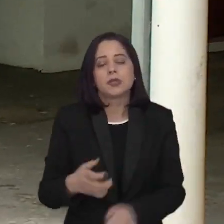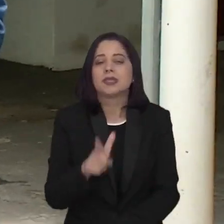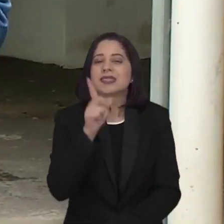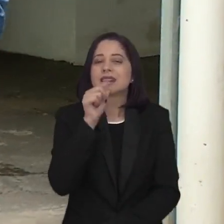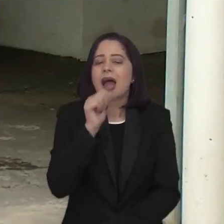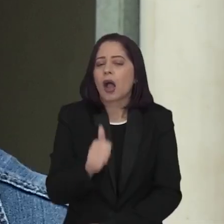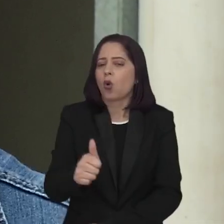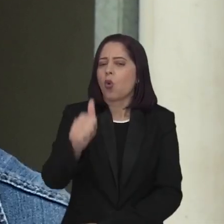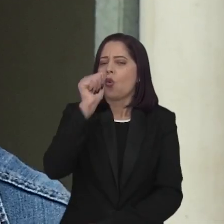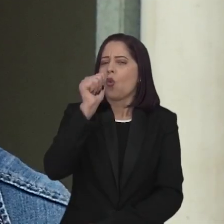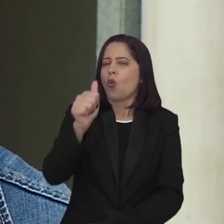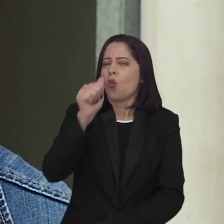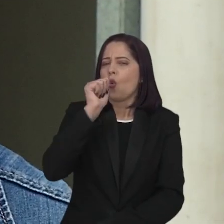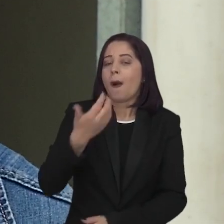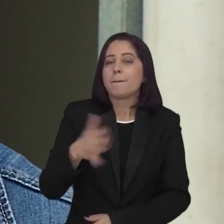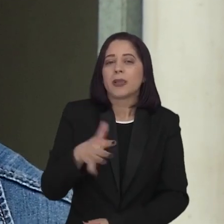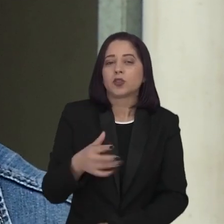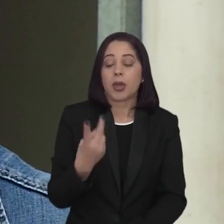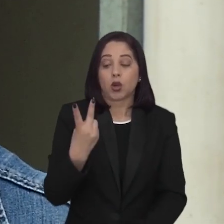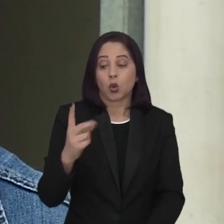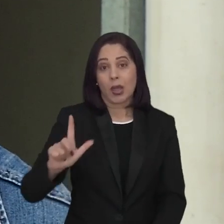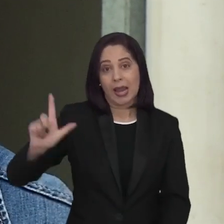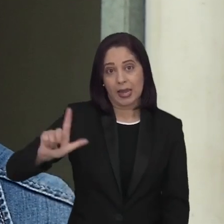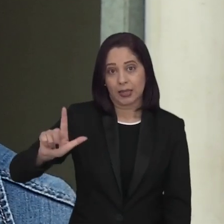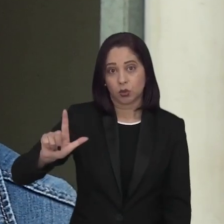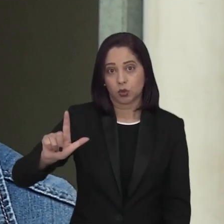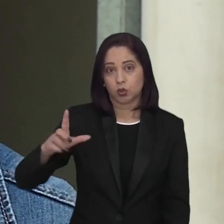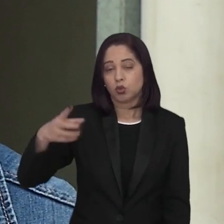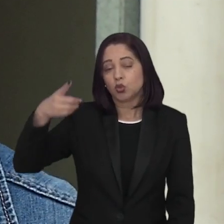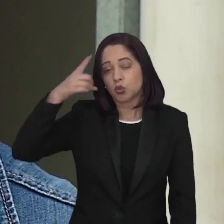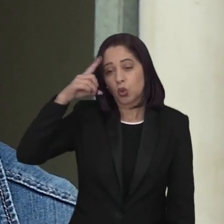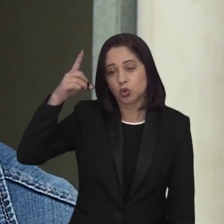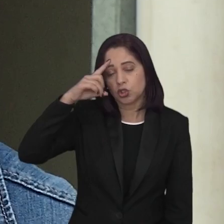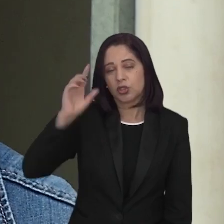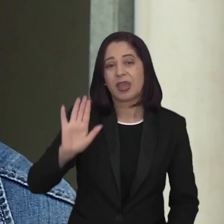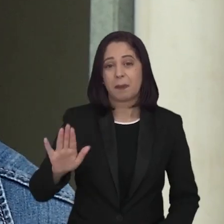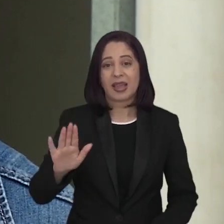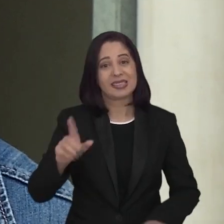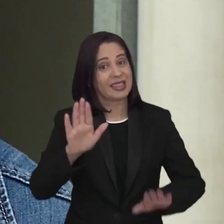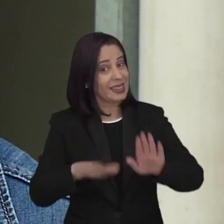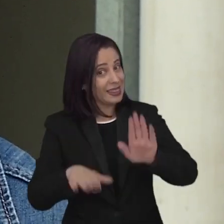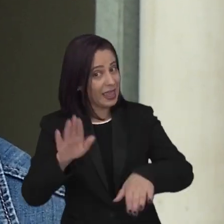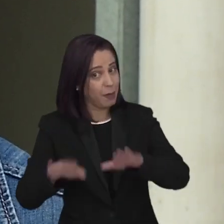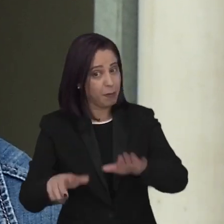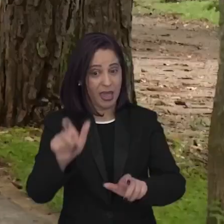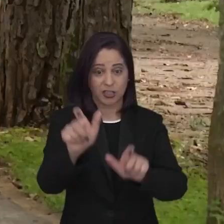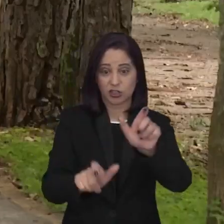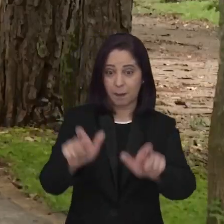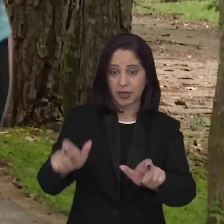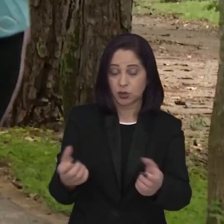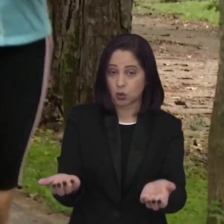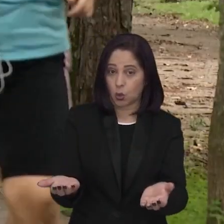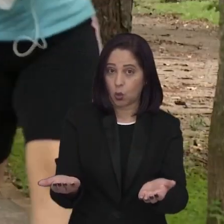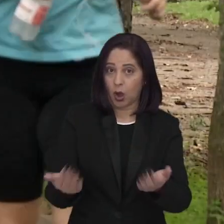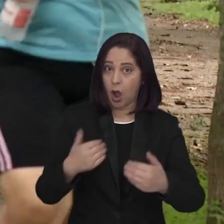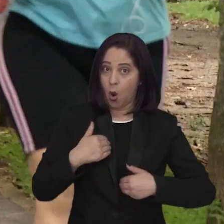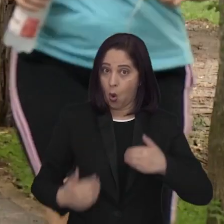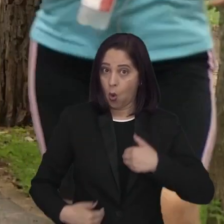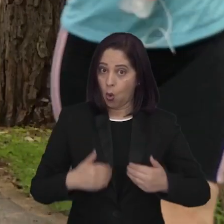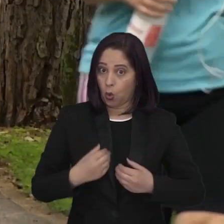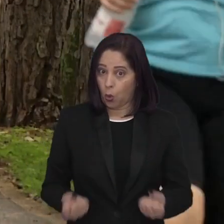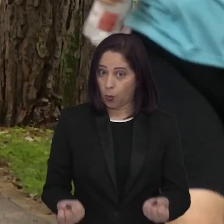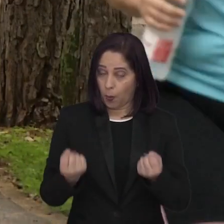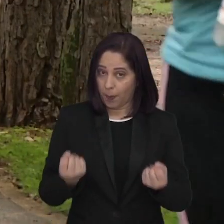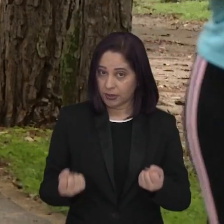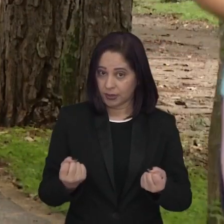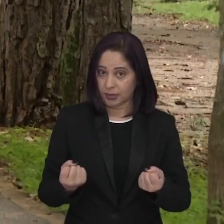O ideal é manter o consumo de pelo menos 2 litros por dia, mas isso varia com o peso. E como a desidratação no